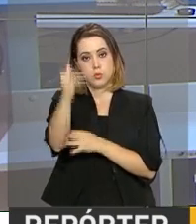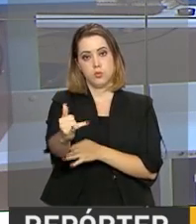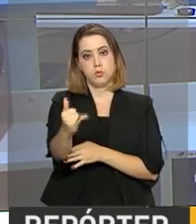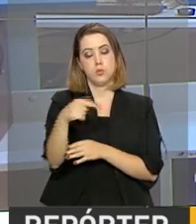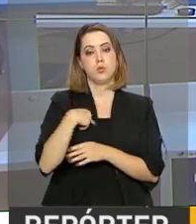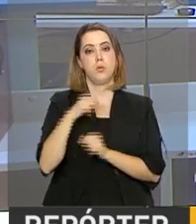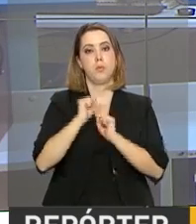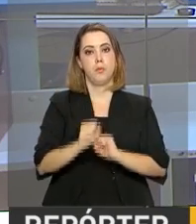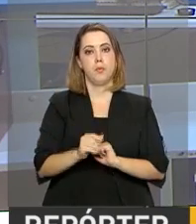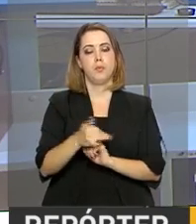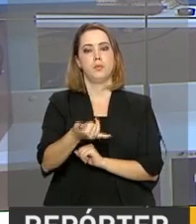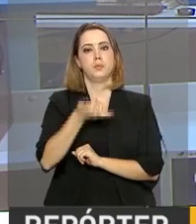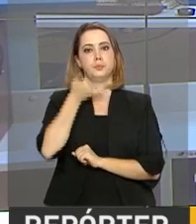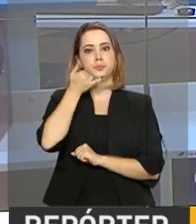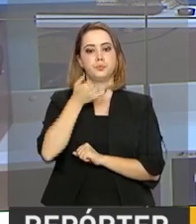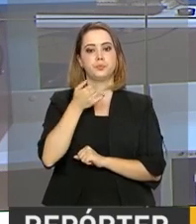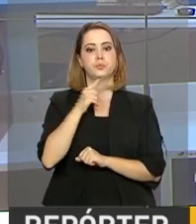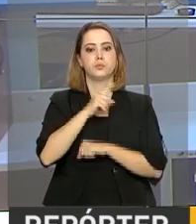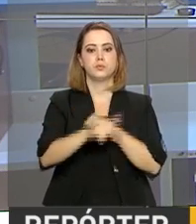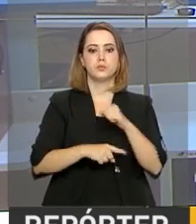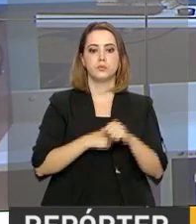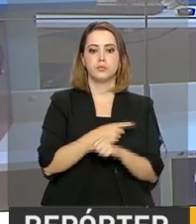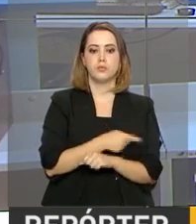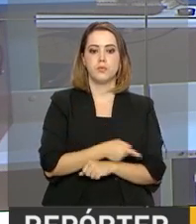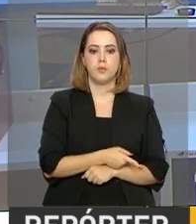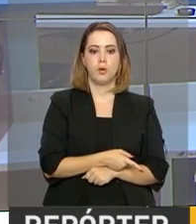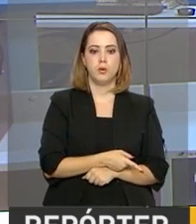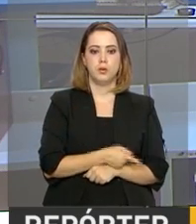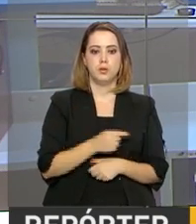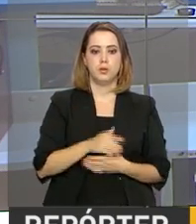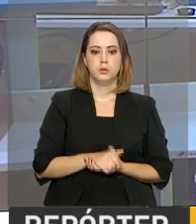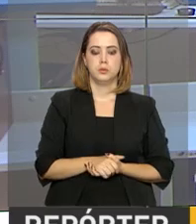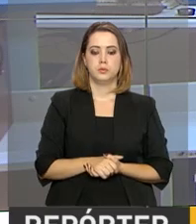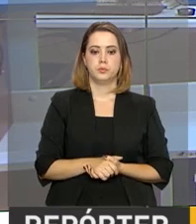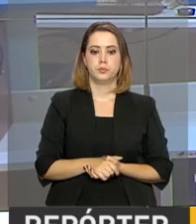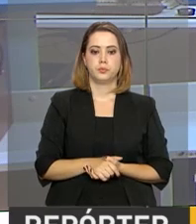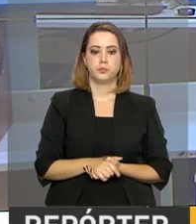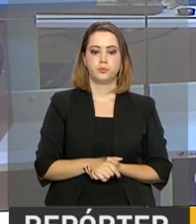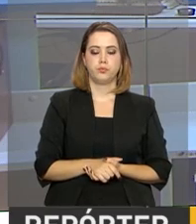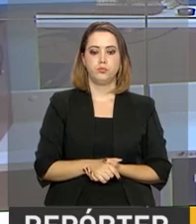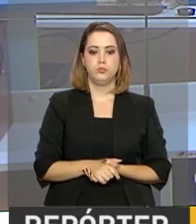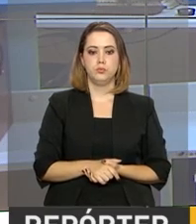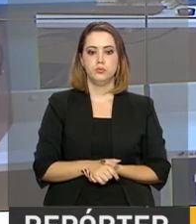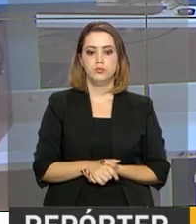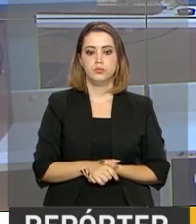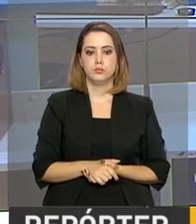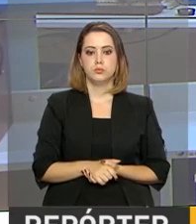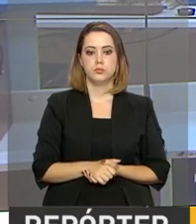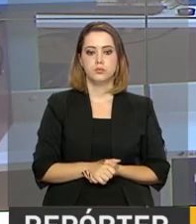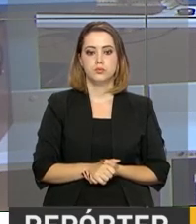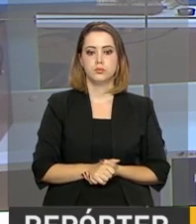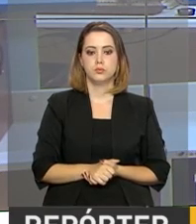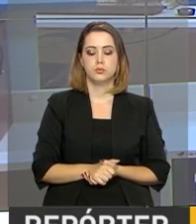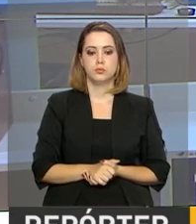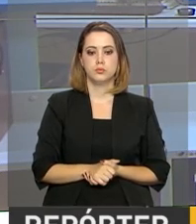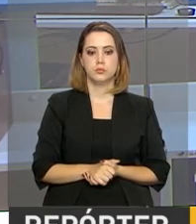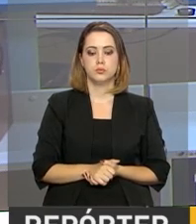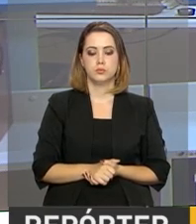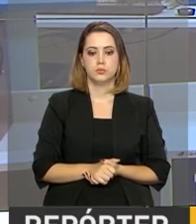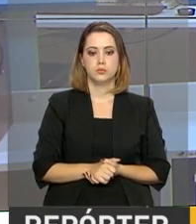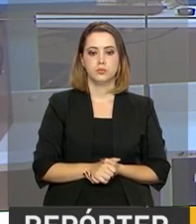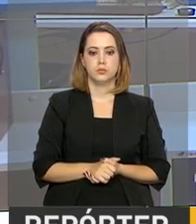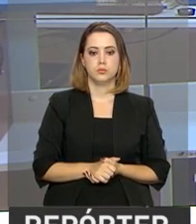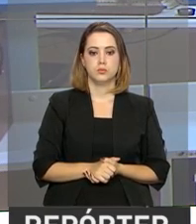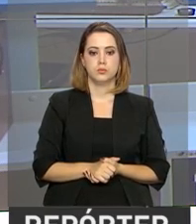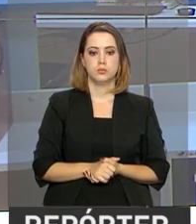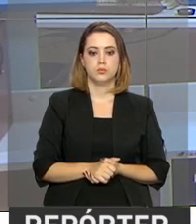aparece aí no seu vídeo 20 23 521 vou repetir 20 23 521